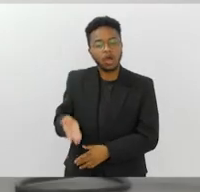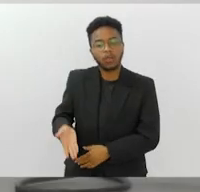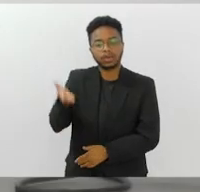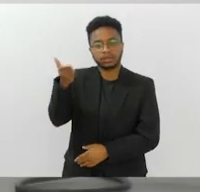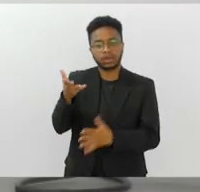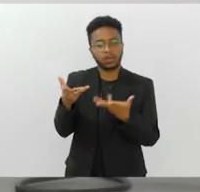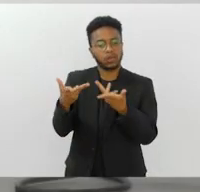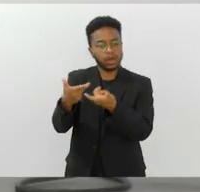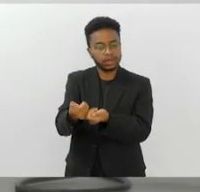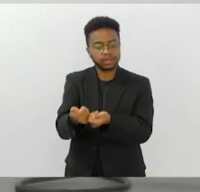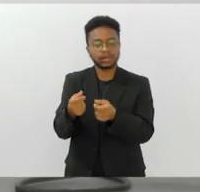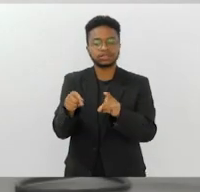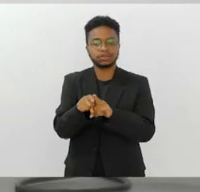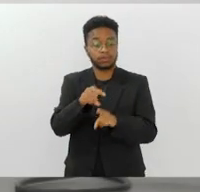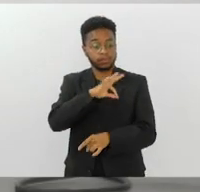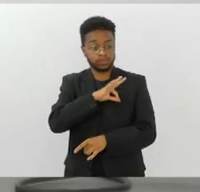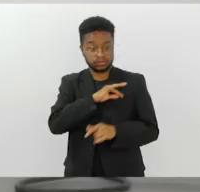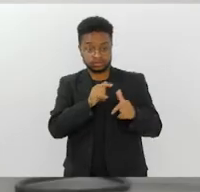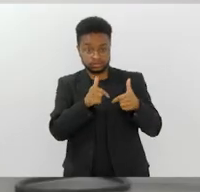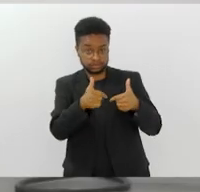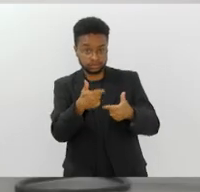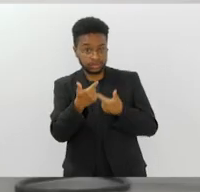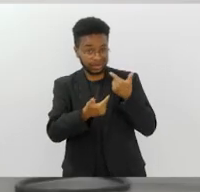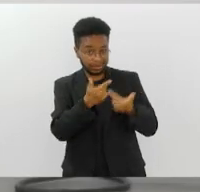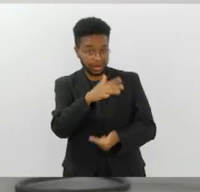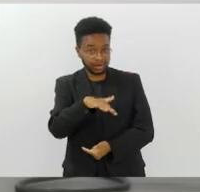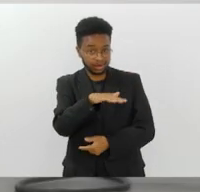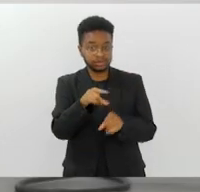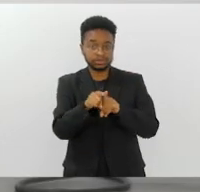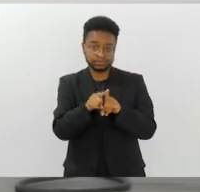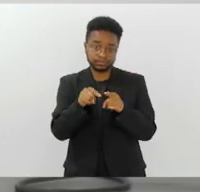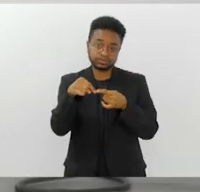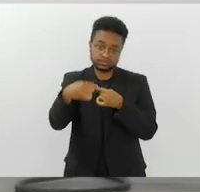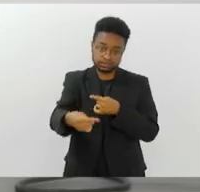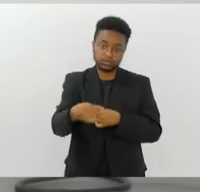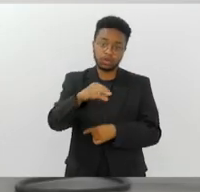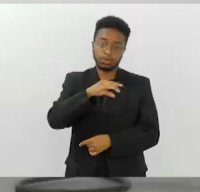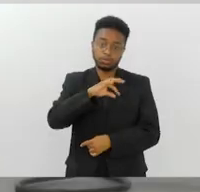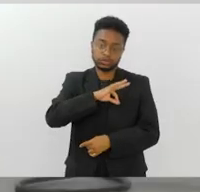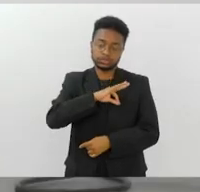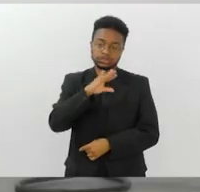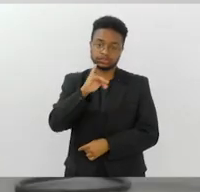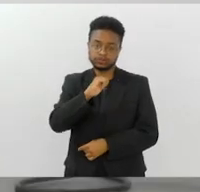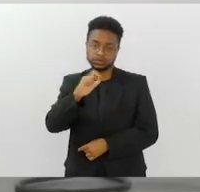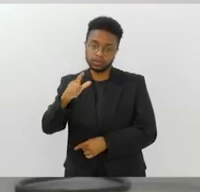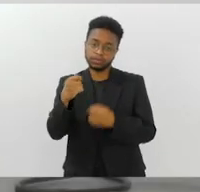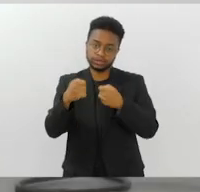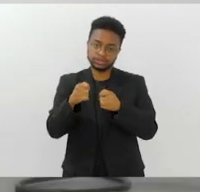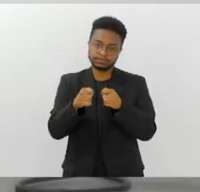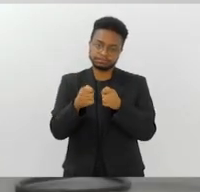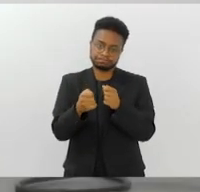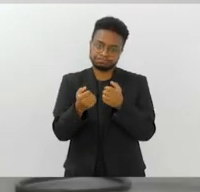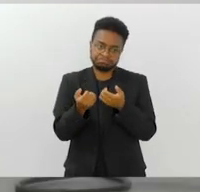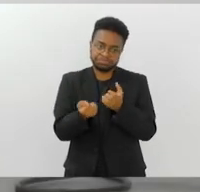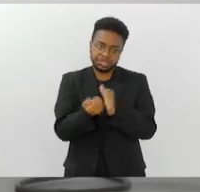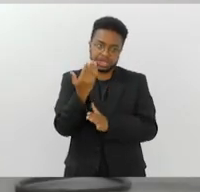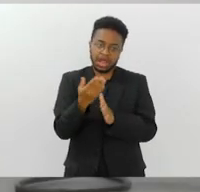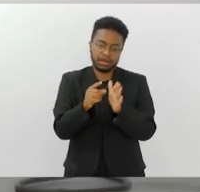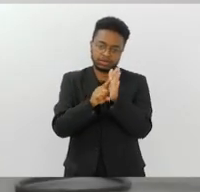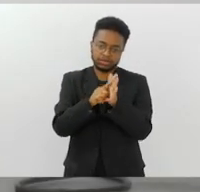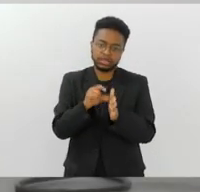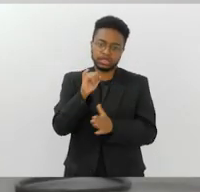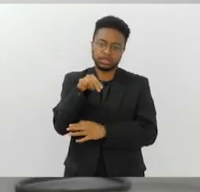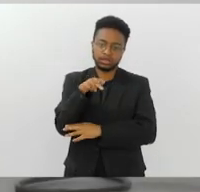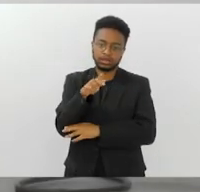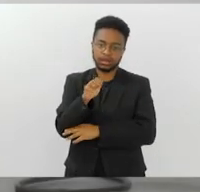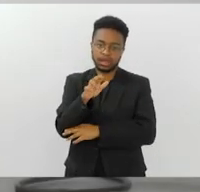que a PM que opera isso a polícia civil depois vai ter que referendar ou não para abrir um inquérito etc quanto